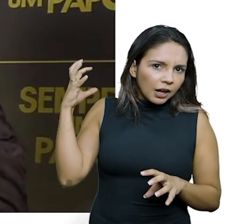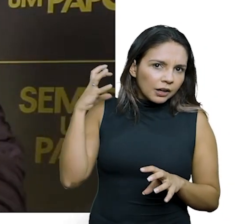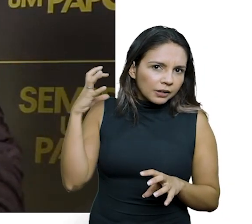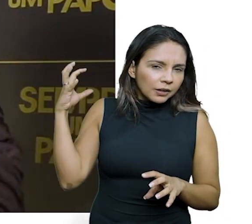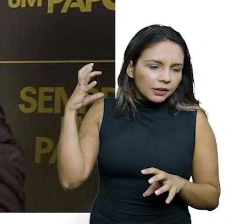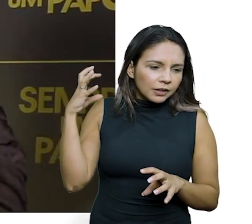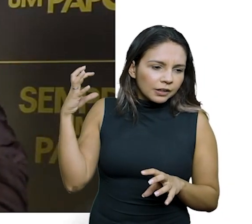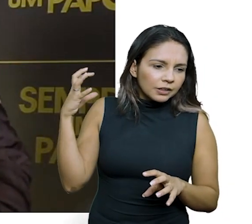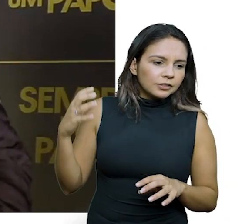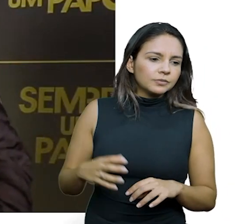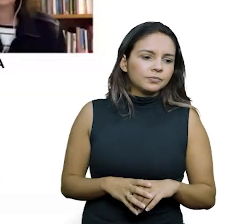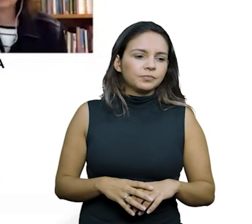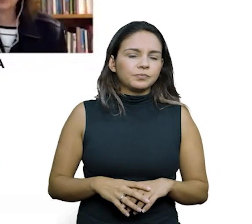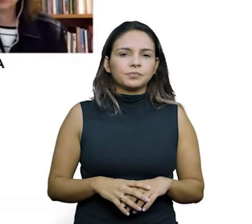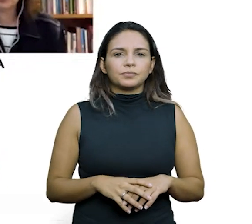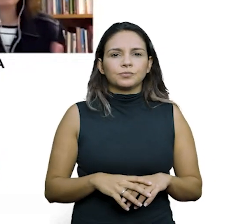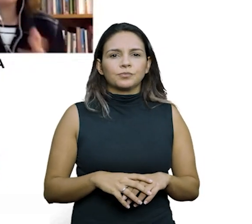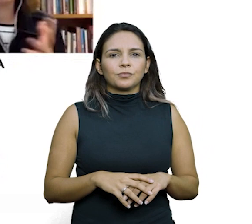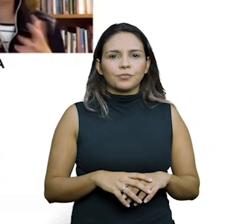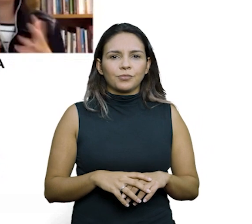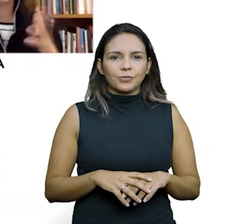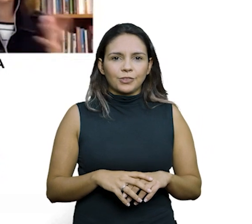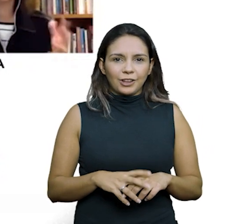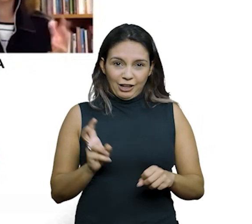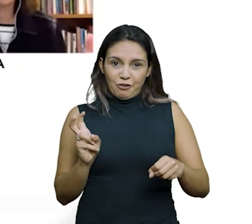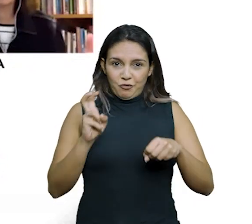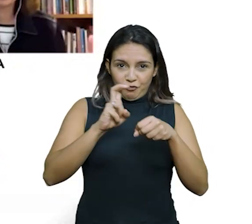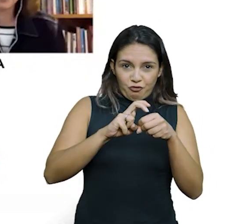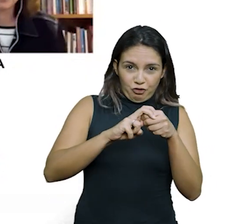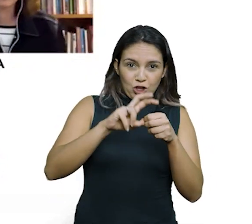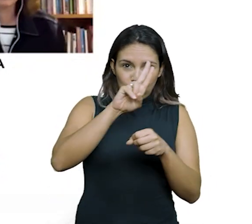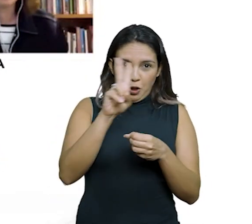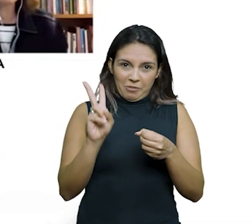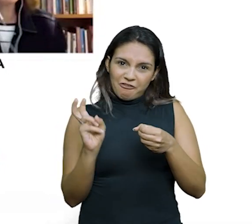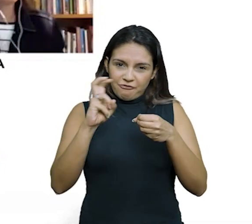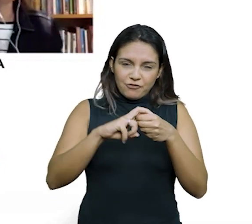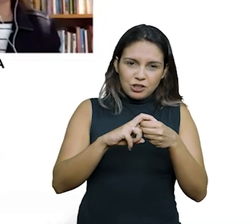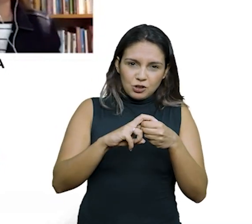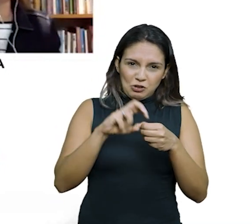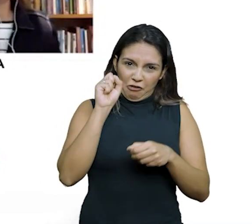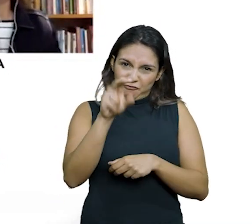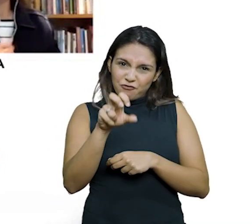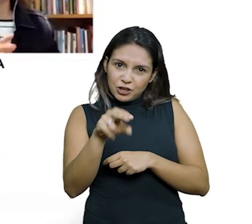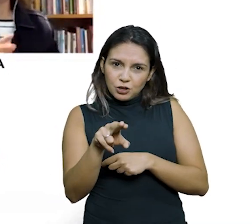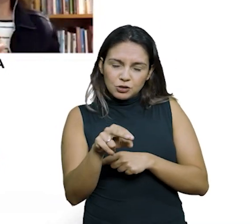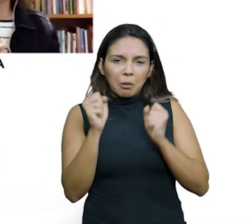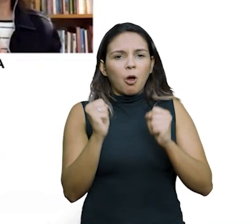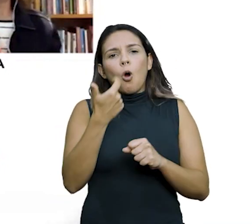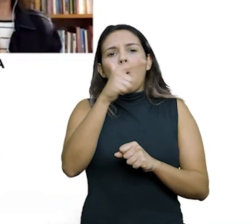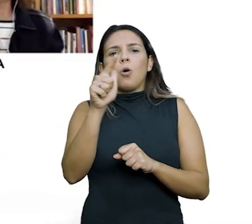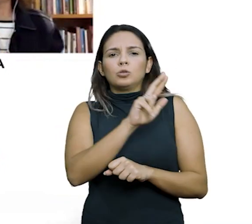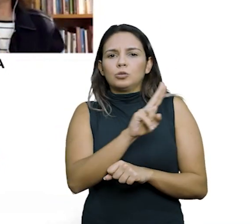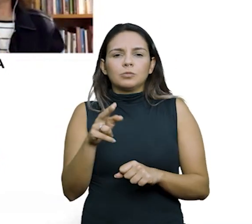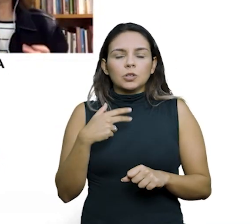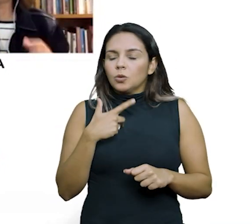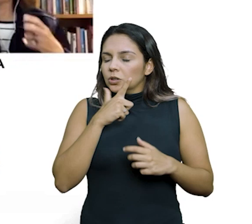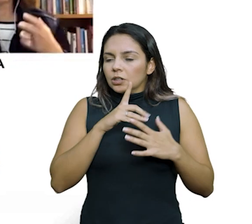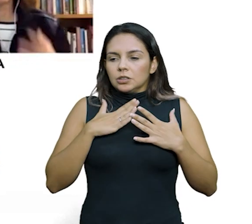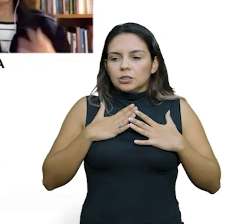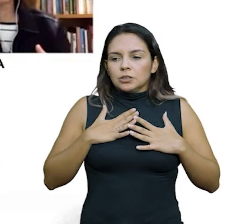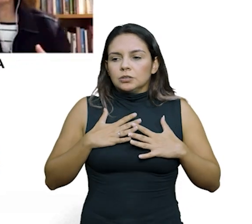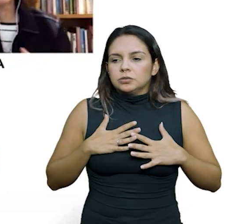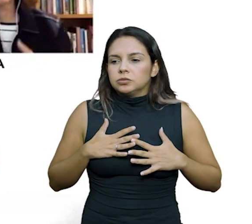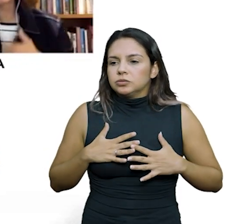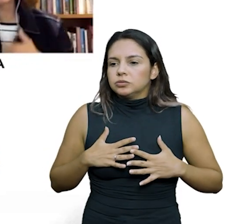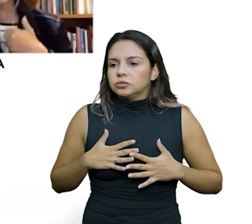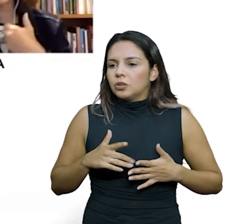Que podia atender pelo nome de vírus, mas eu acho que pode atender por vários nomes, né? Então, você não relaxa, você não